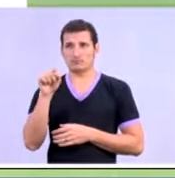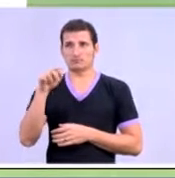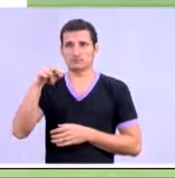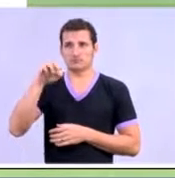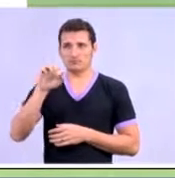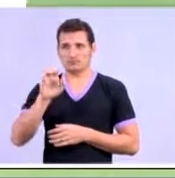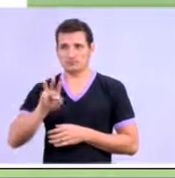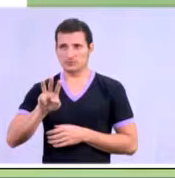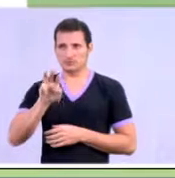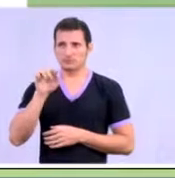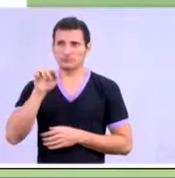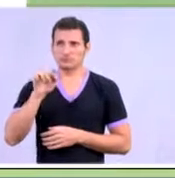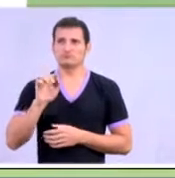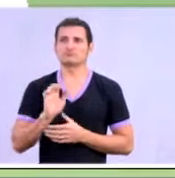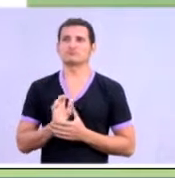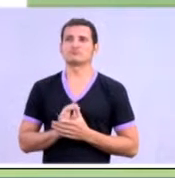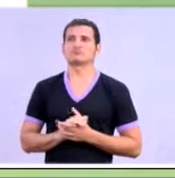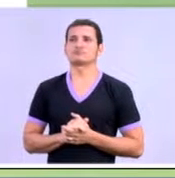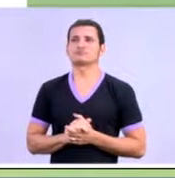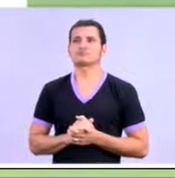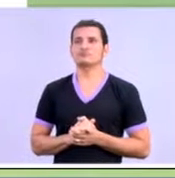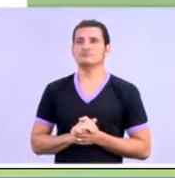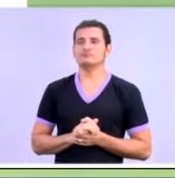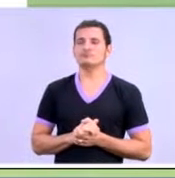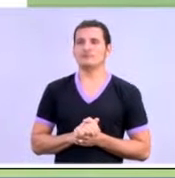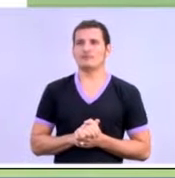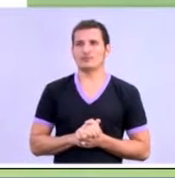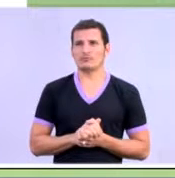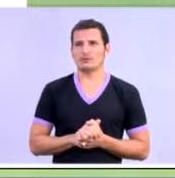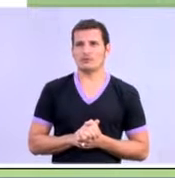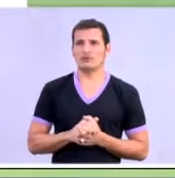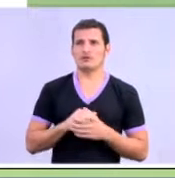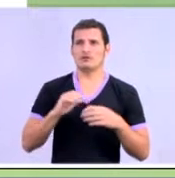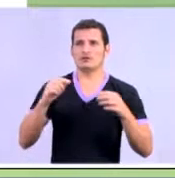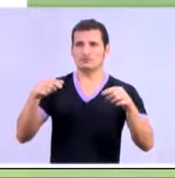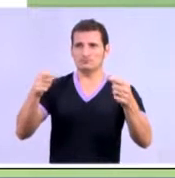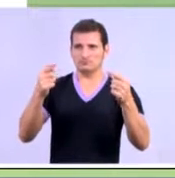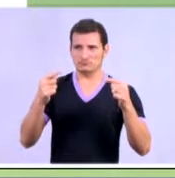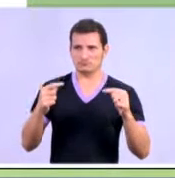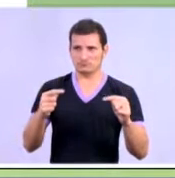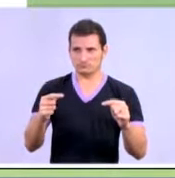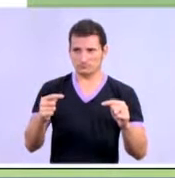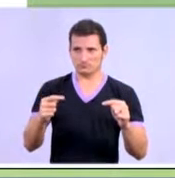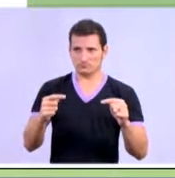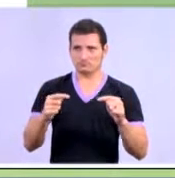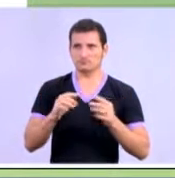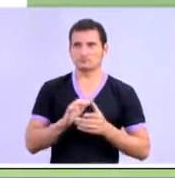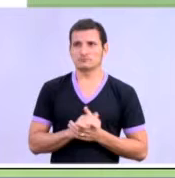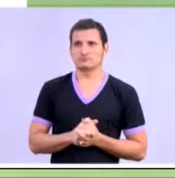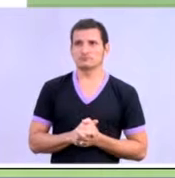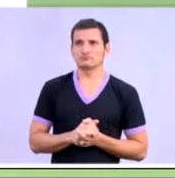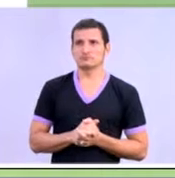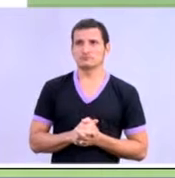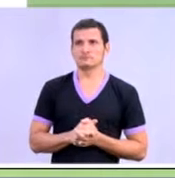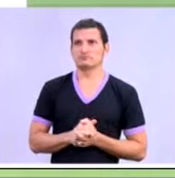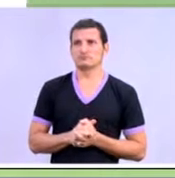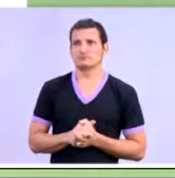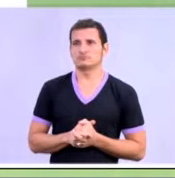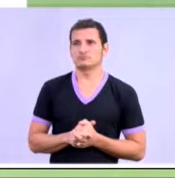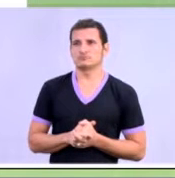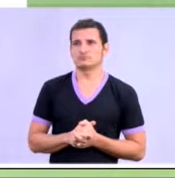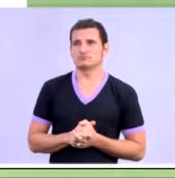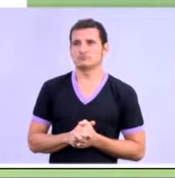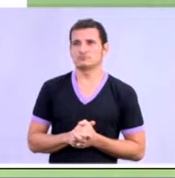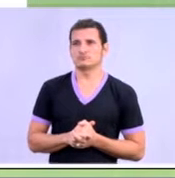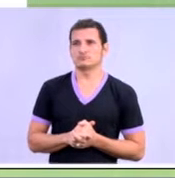e atribuo a instância a esse objeto aqui. Após isso, eu faço o set, né? Set